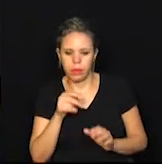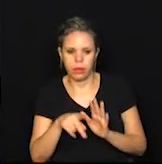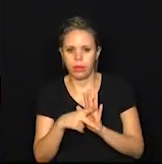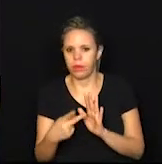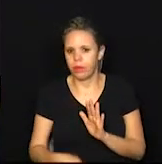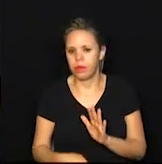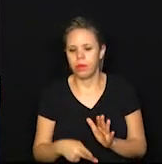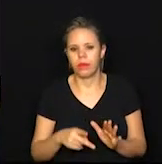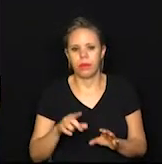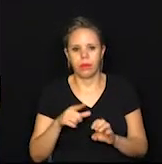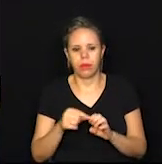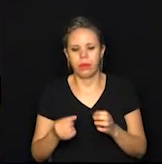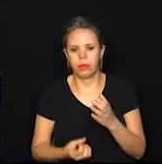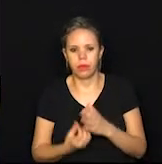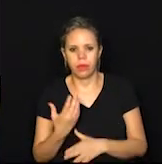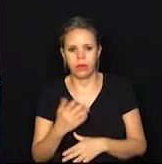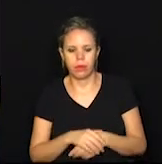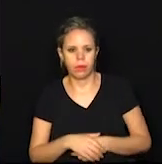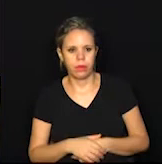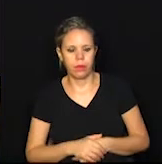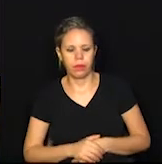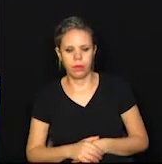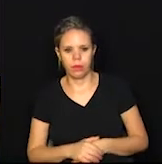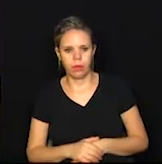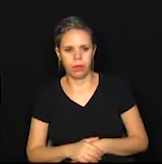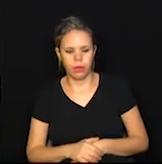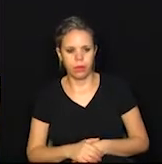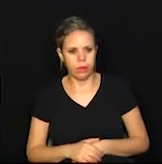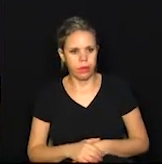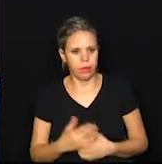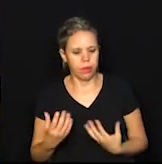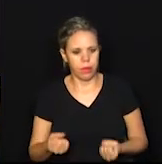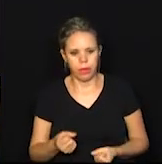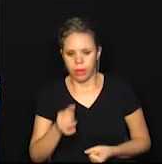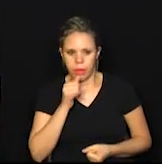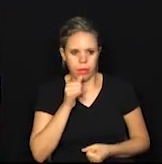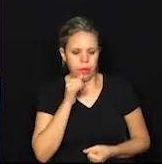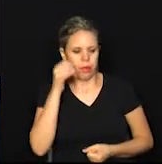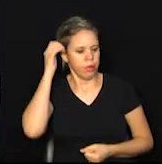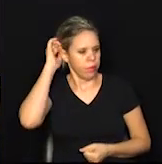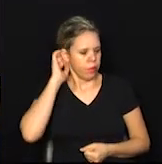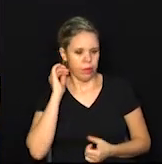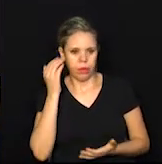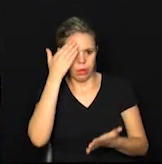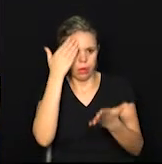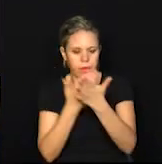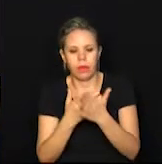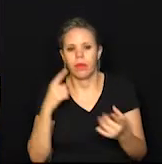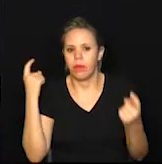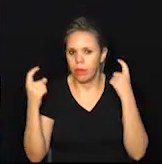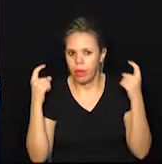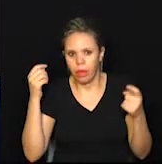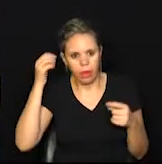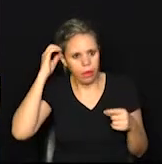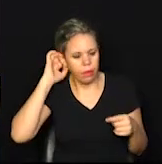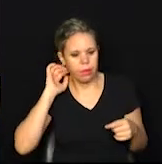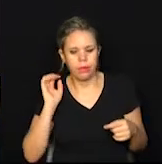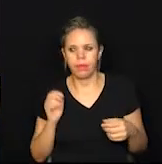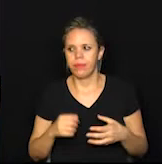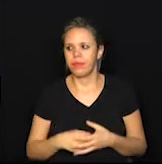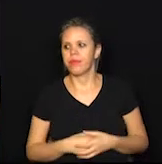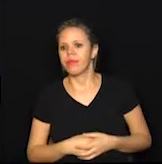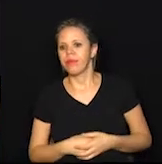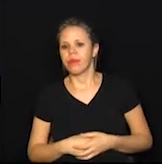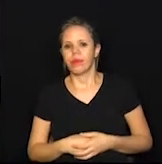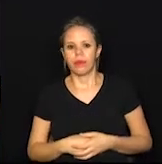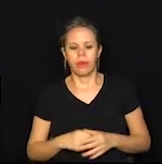próprio empreendimento onde ele é estabelecido, Acredito que ele tem uma preocupação no